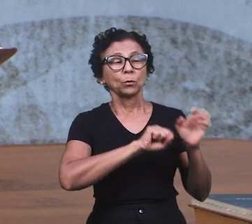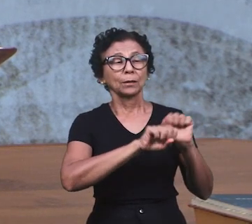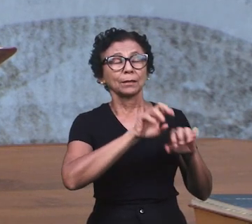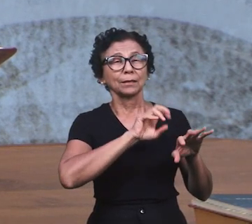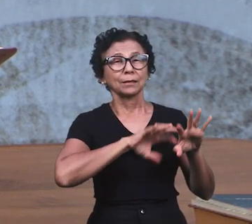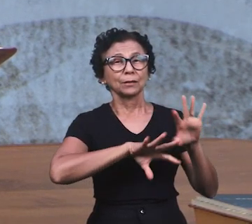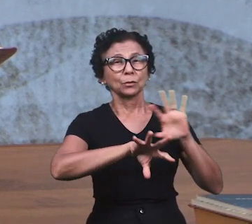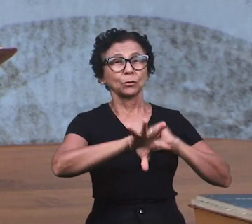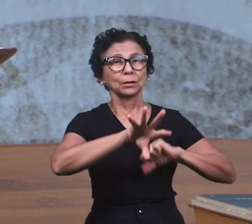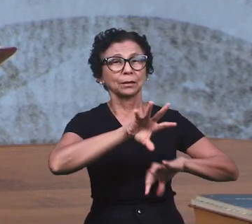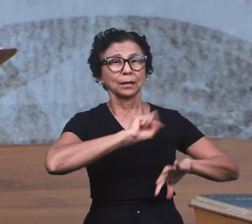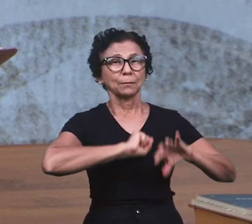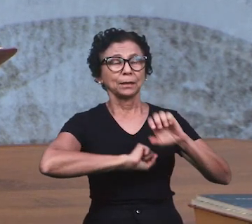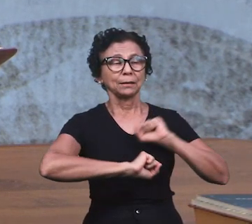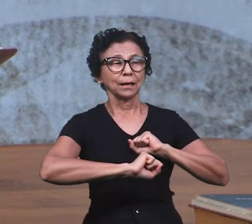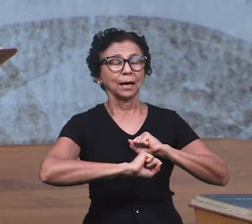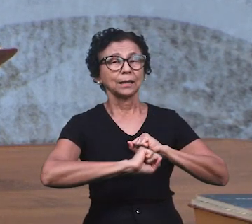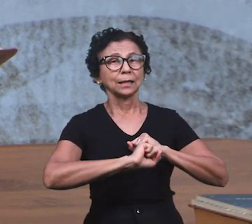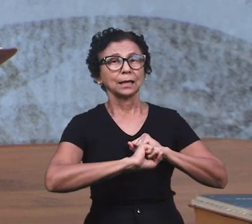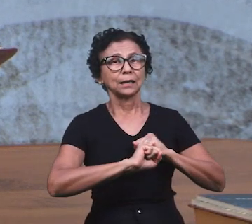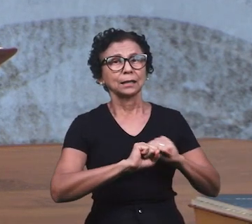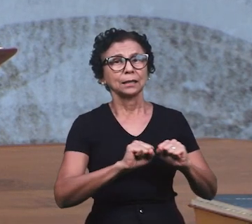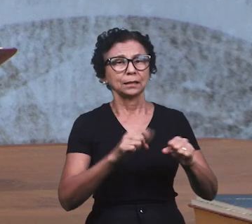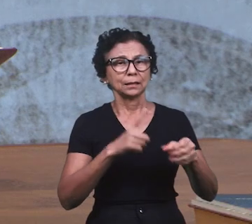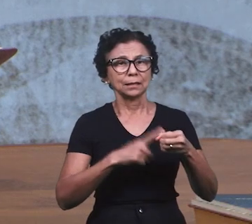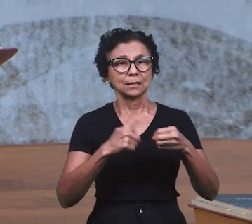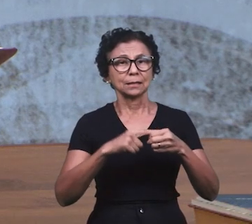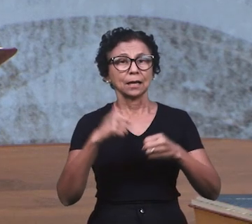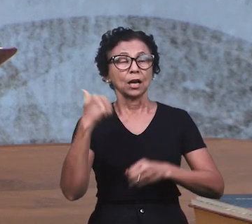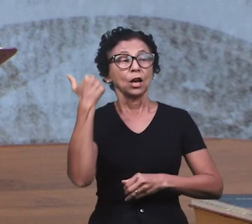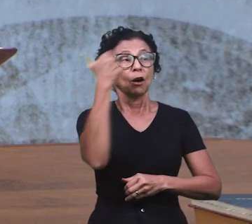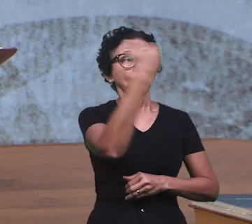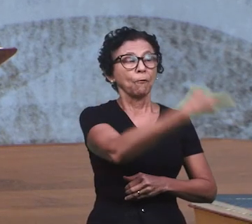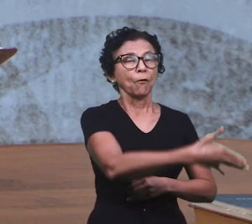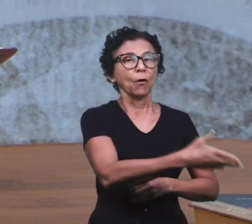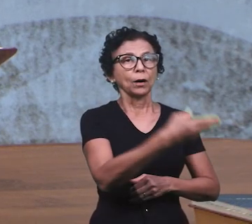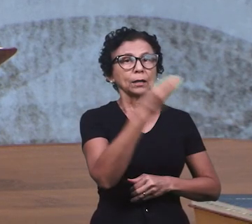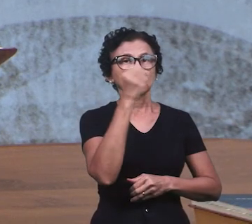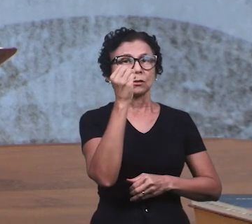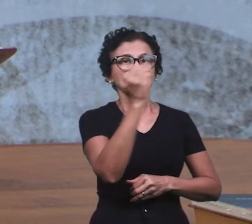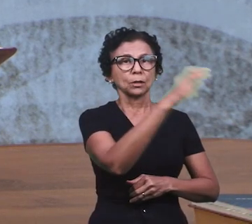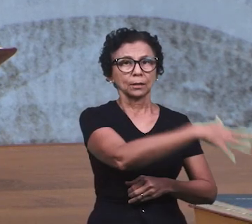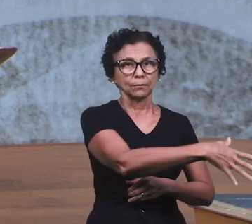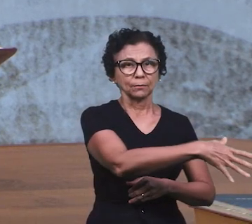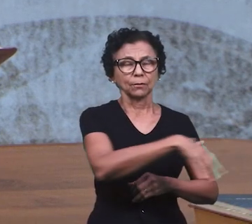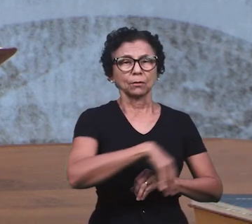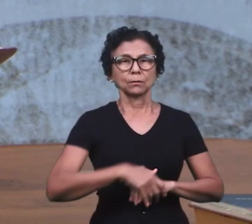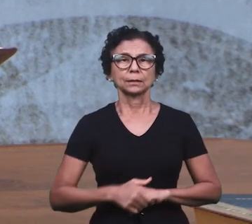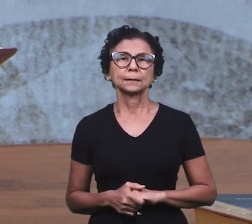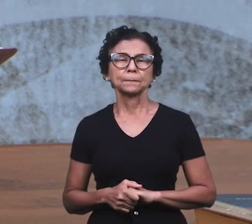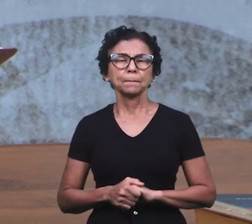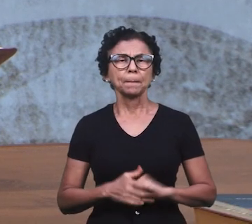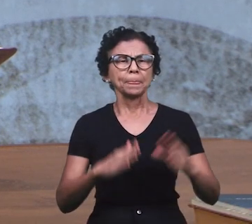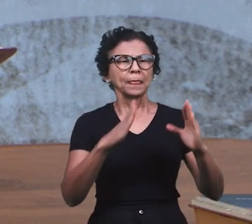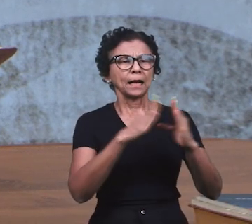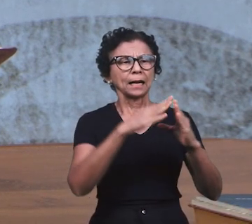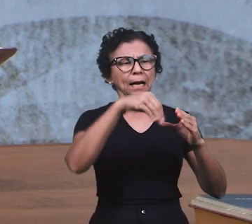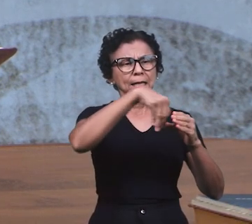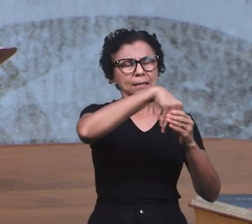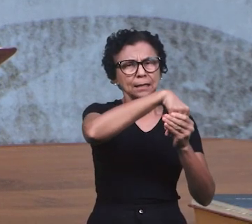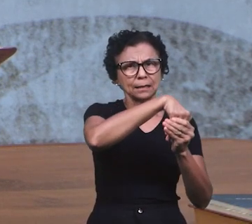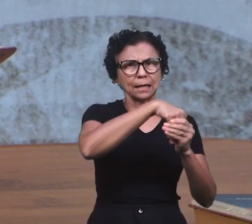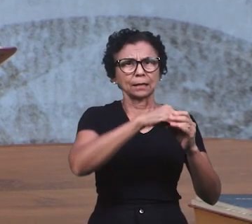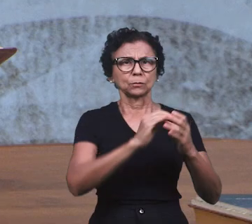da cidade num lugar imundo. E fará raspar a casa por dentro ao redor, e o pó que